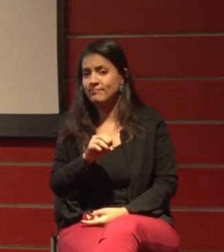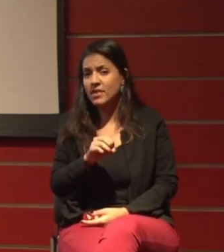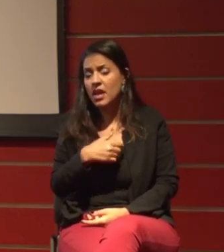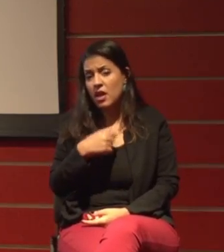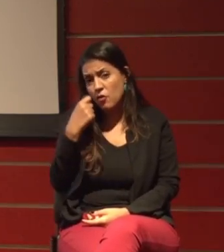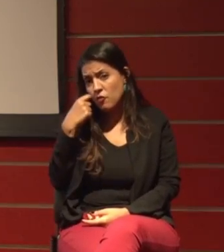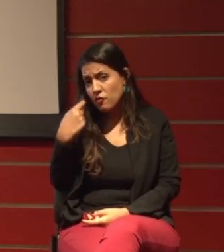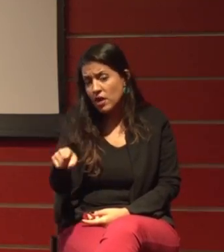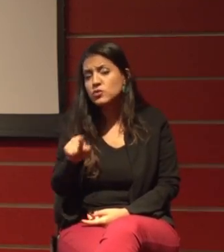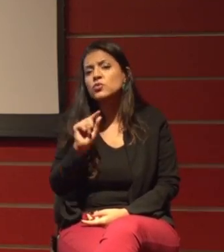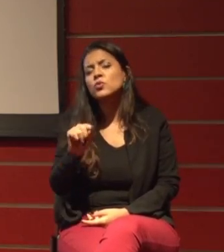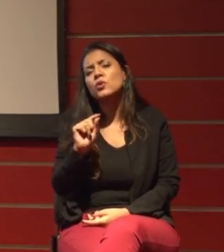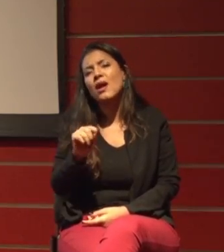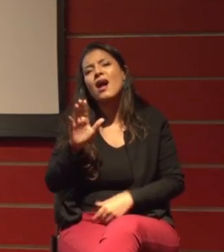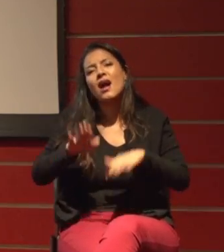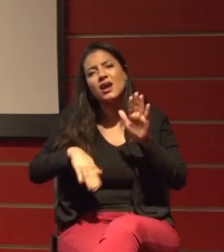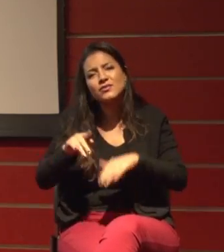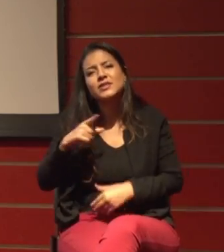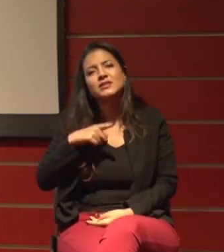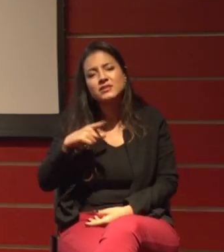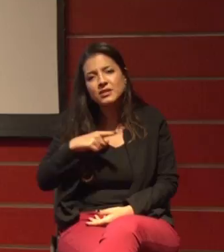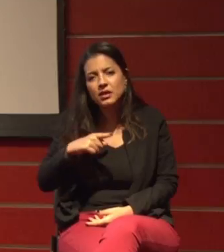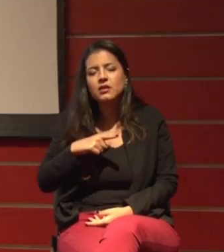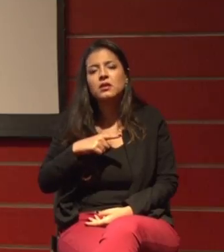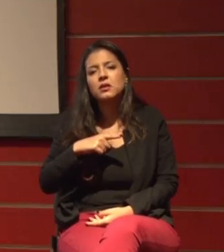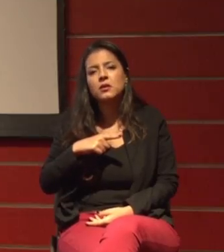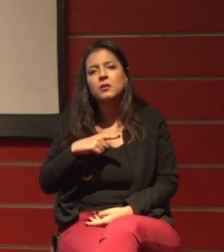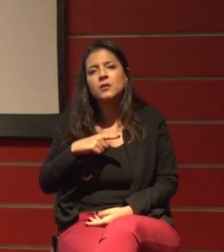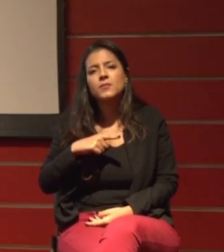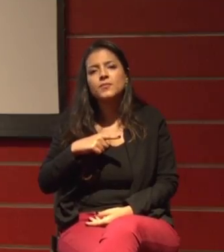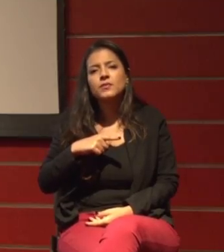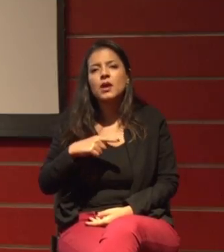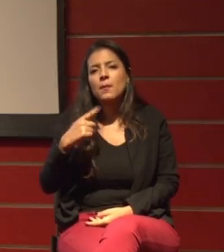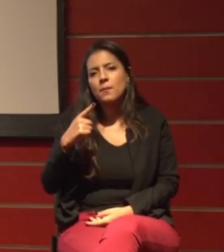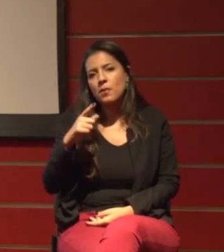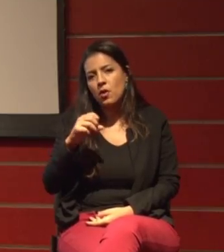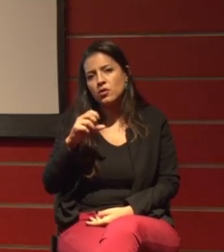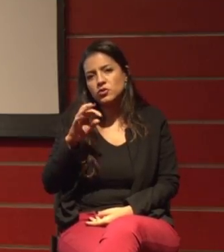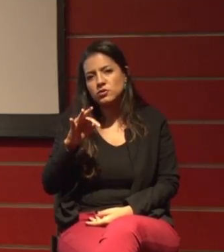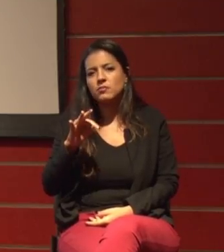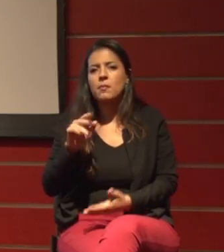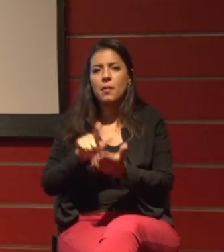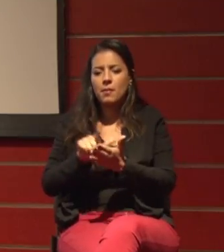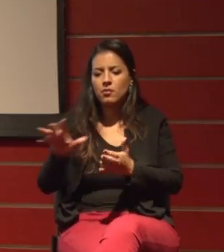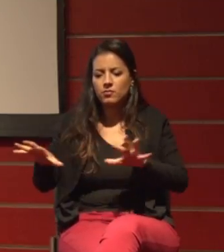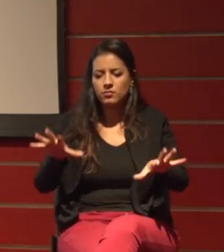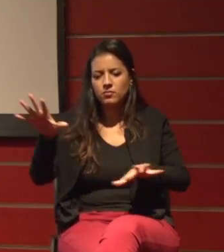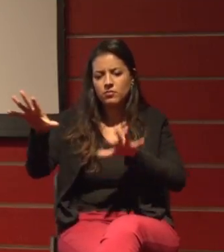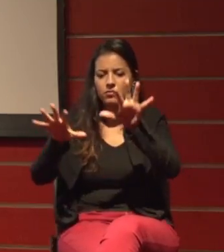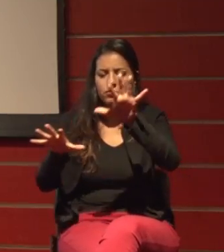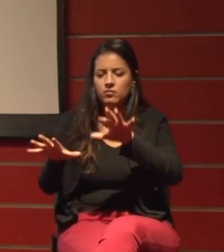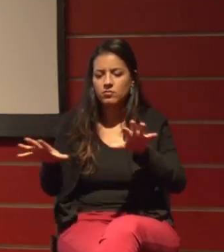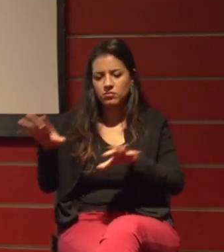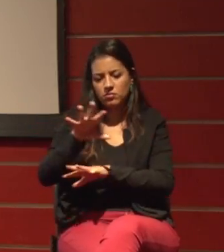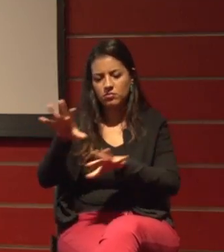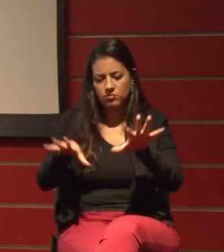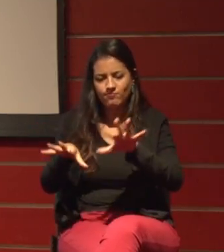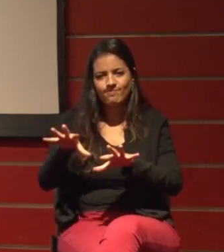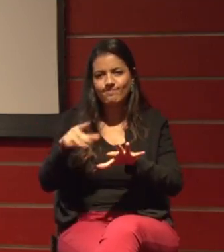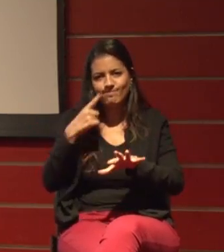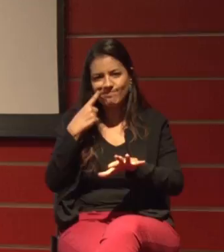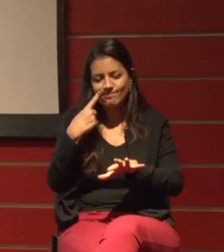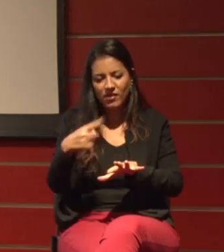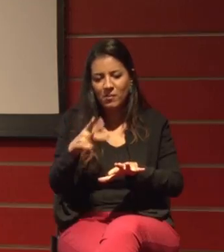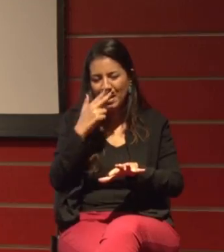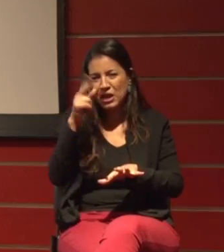dificuldade às vezes de est montando todo todos esses plots E aí depois você se tocar que não tem